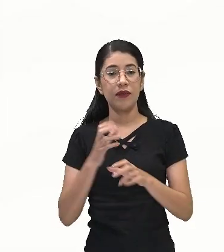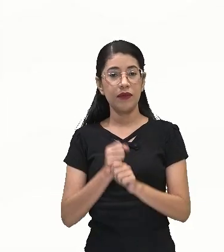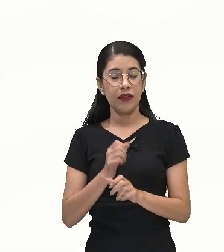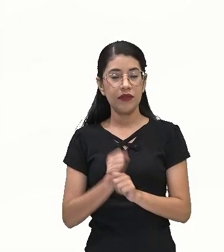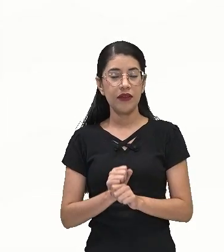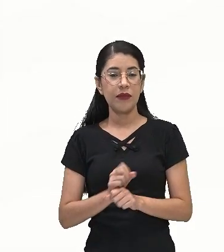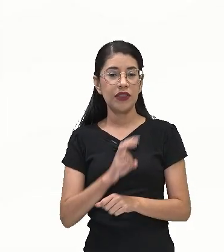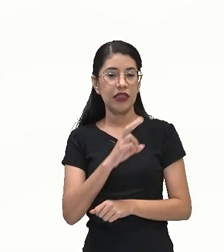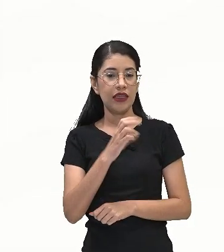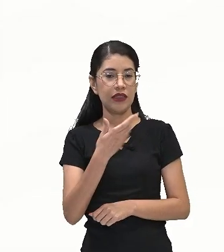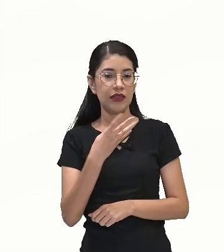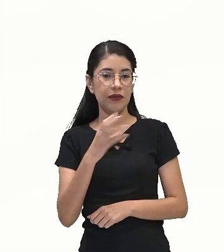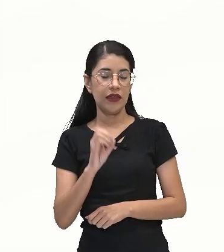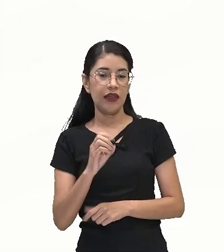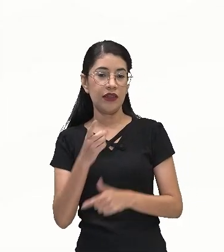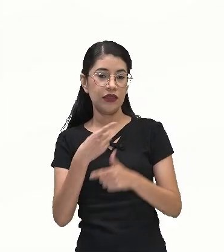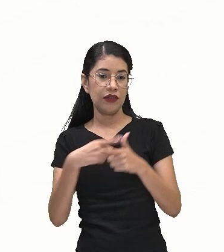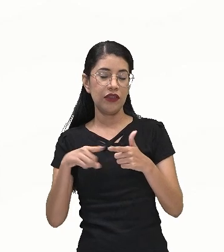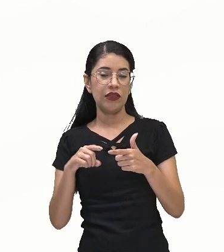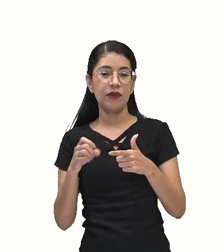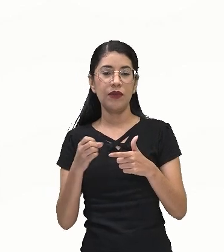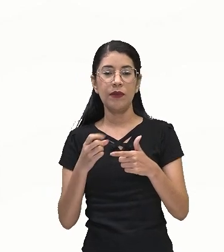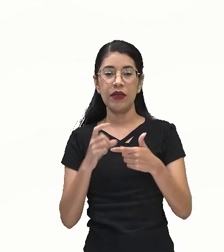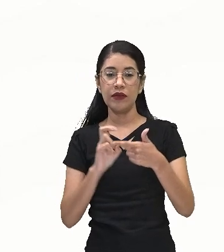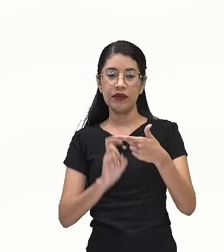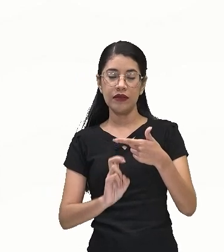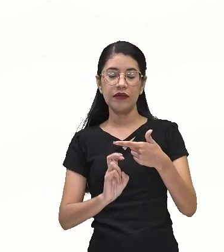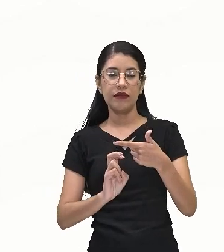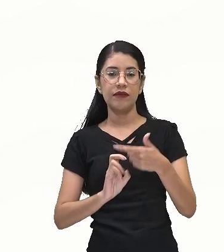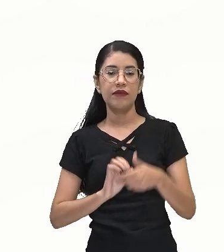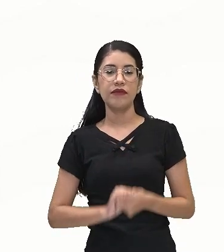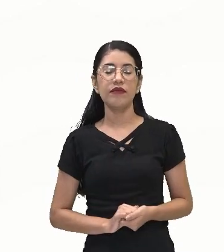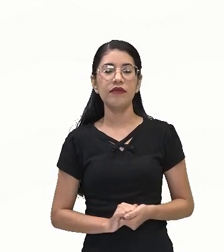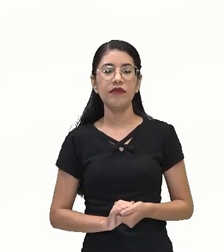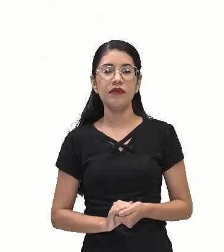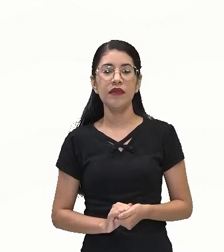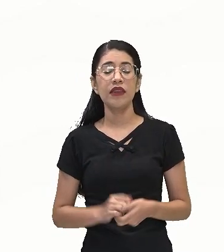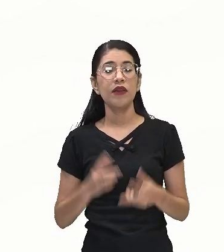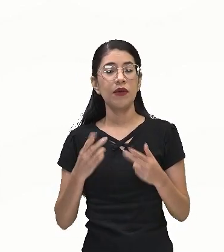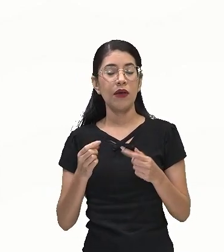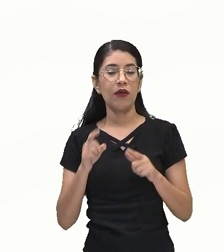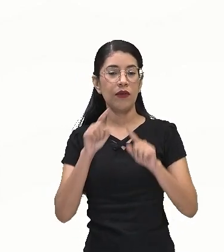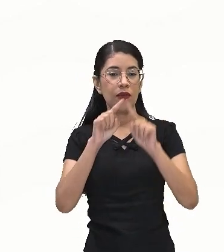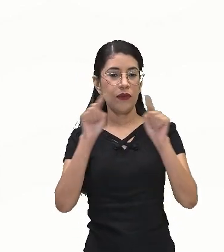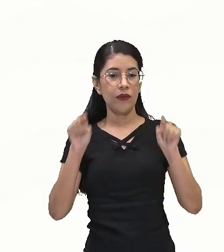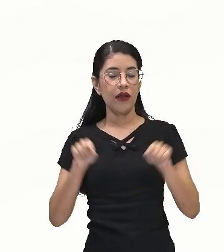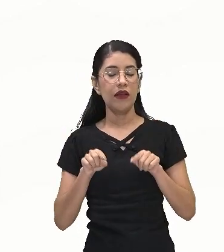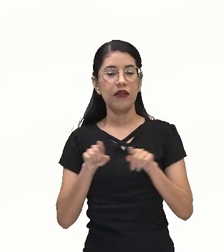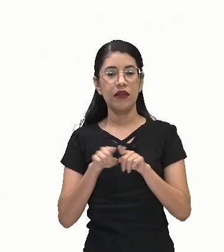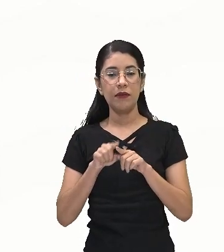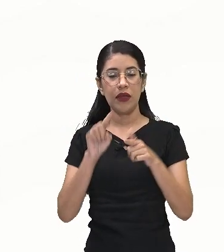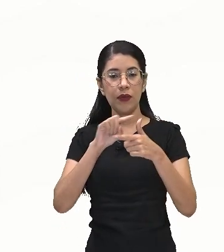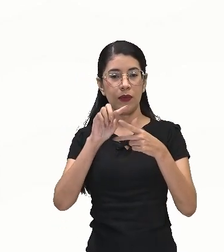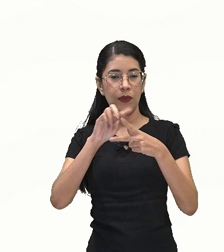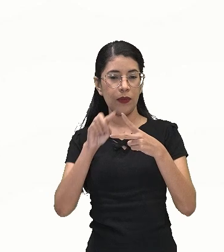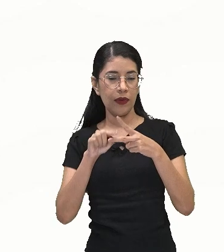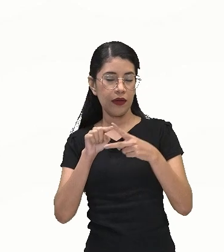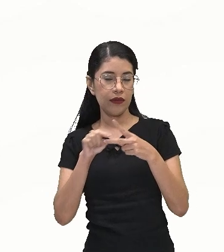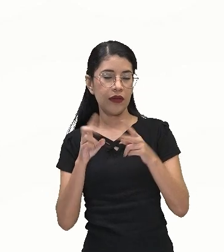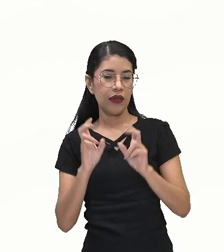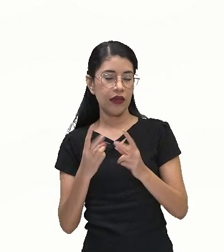lados, tá? Número de lados e números de ângulos é o mesmo, ok? Que é